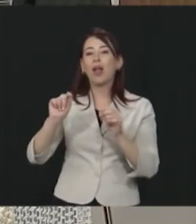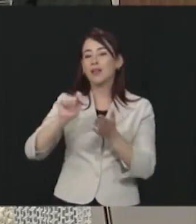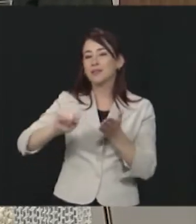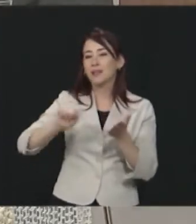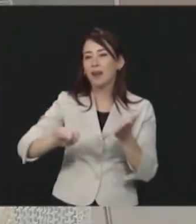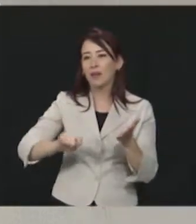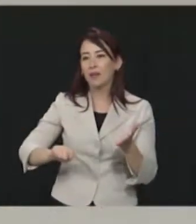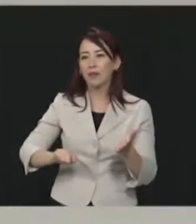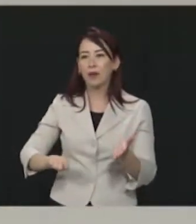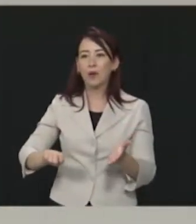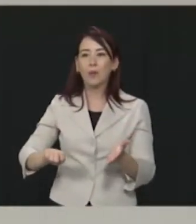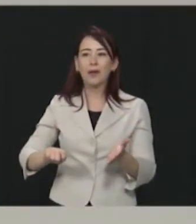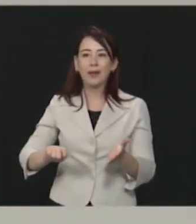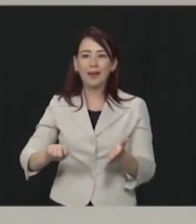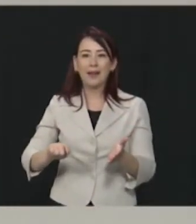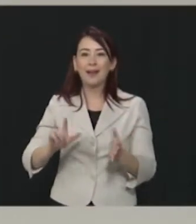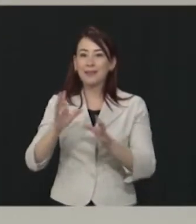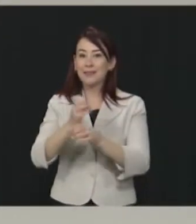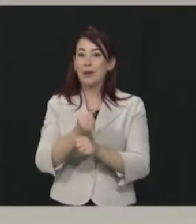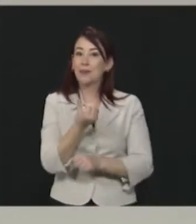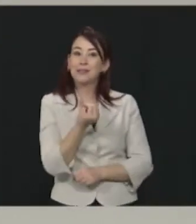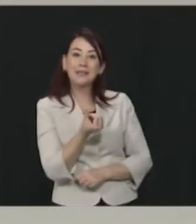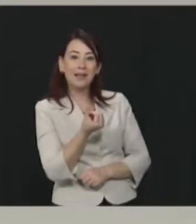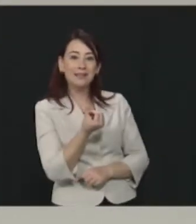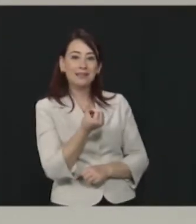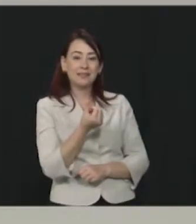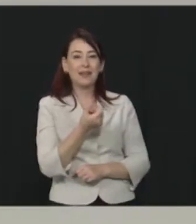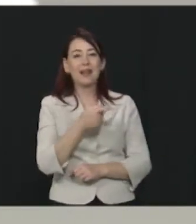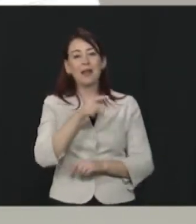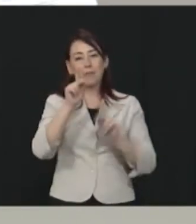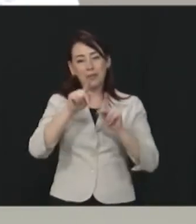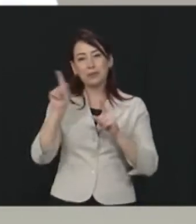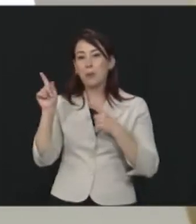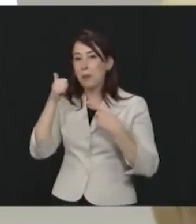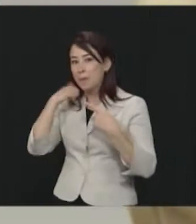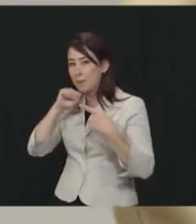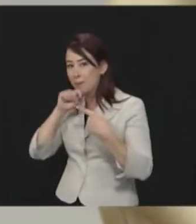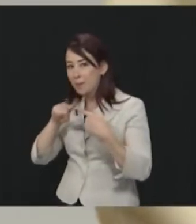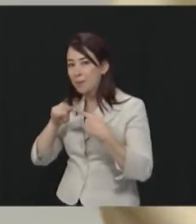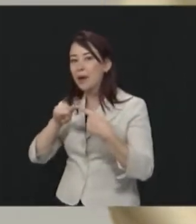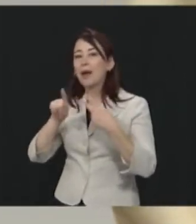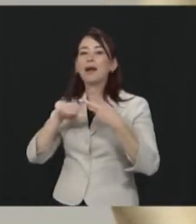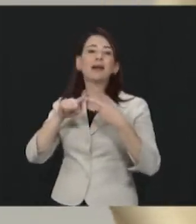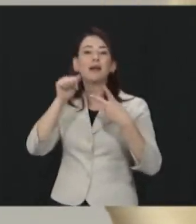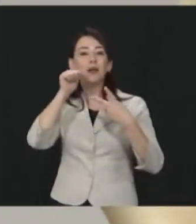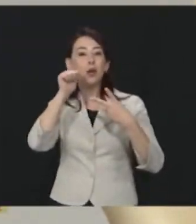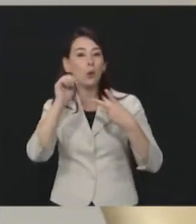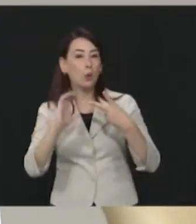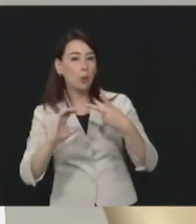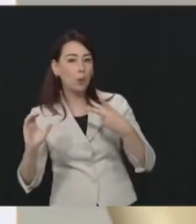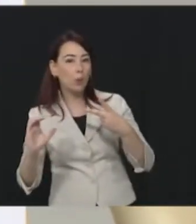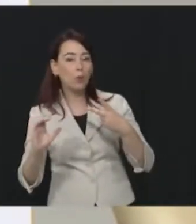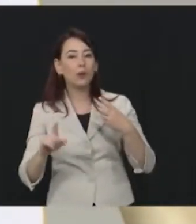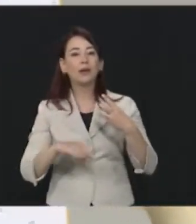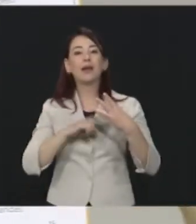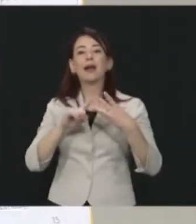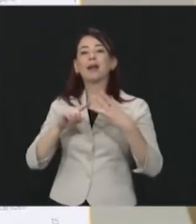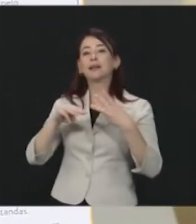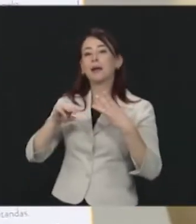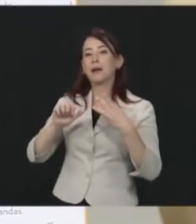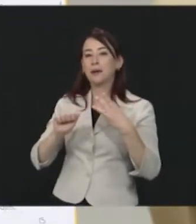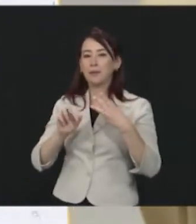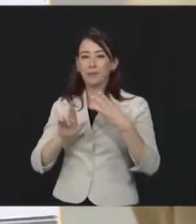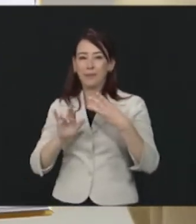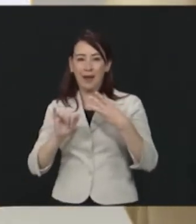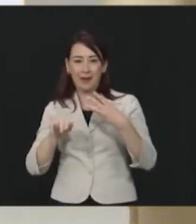Foi escrito a 6 mãos, né? Foi escrito pela minha mãe, pela minha cunhada Carla e pela Marina Lamassier, que ela